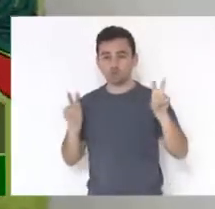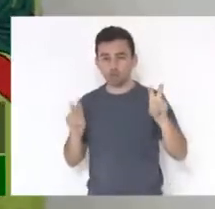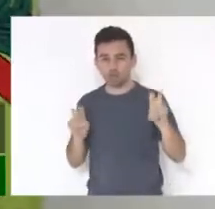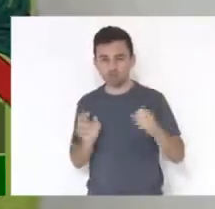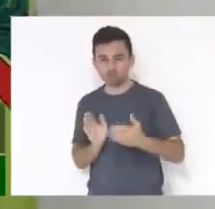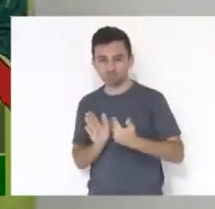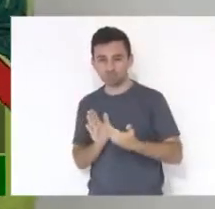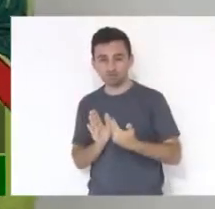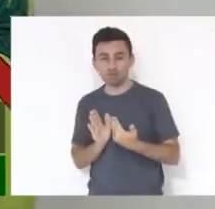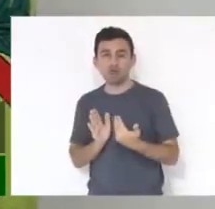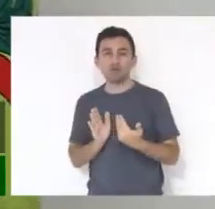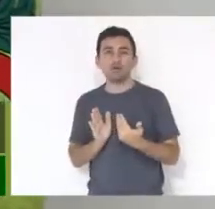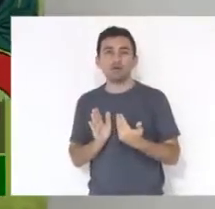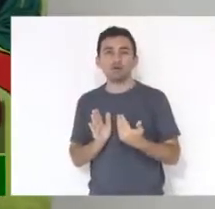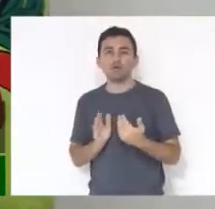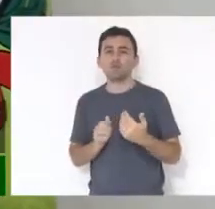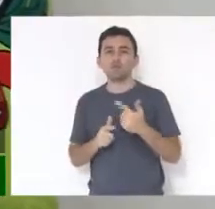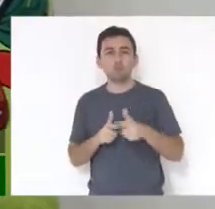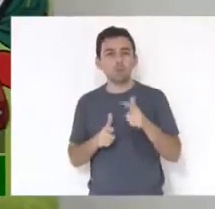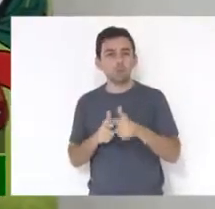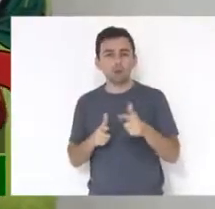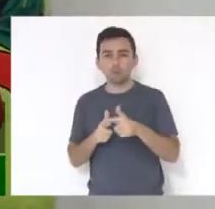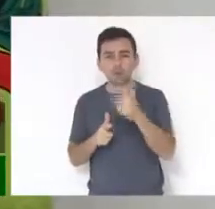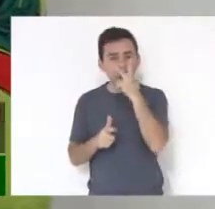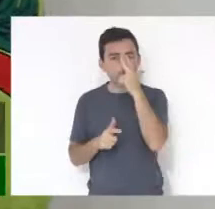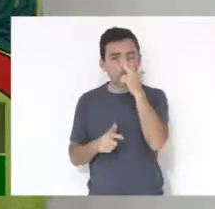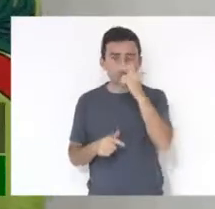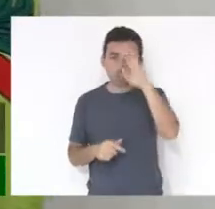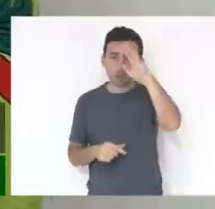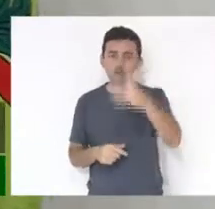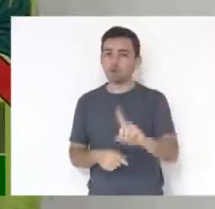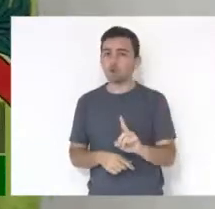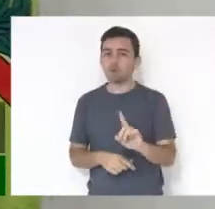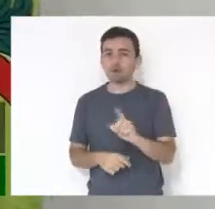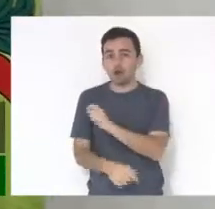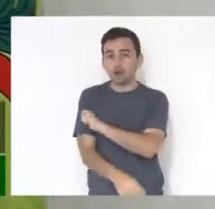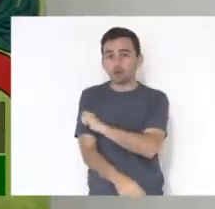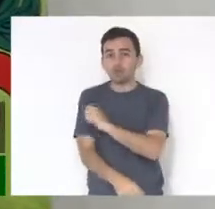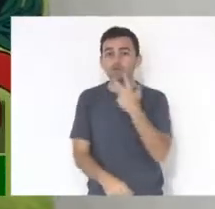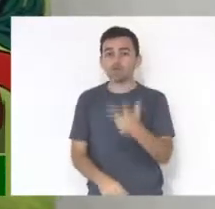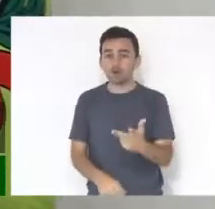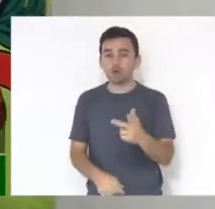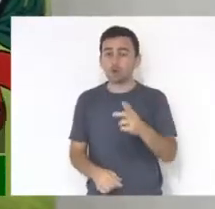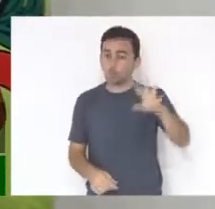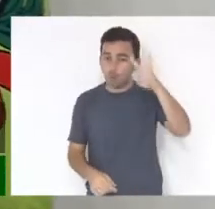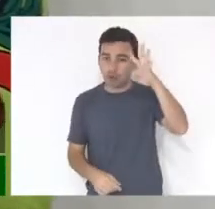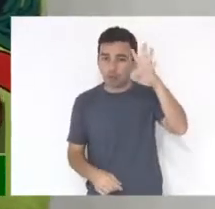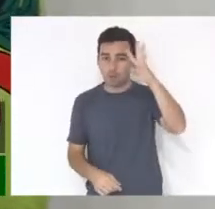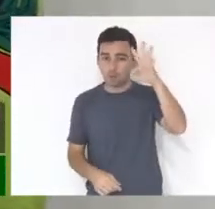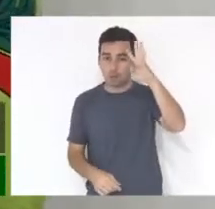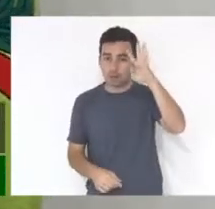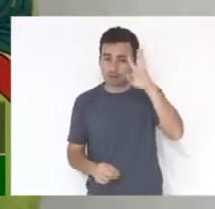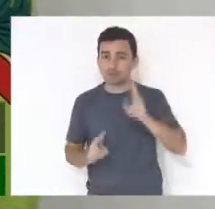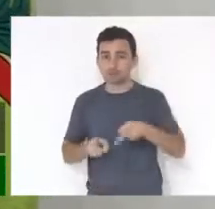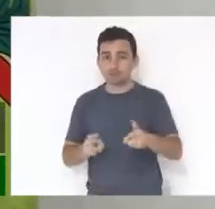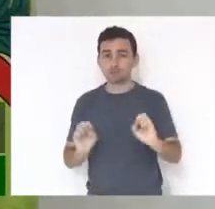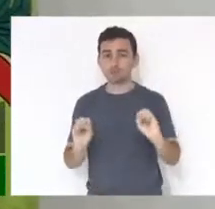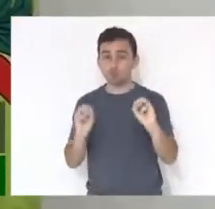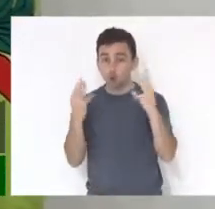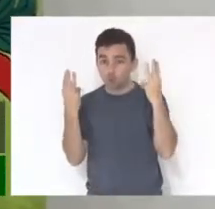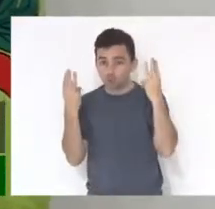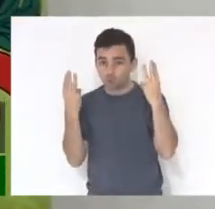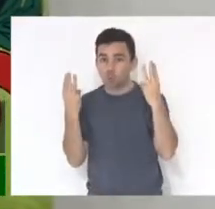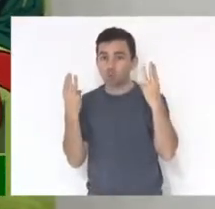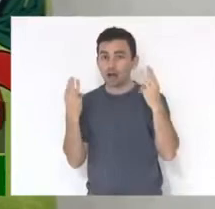de lá para cá, o problema parece não ter sido solucionado. Um dos alunos diz que toda quarta-feira tinha um show de uma banda local